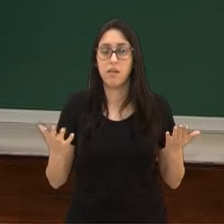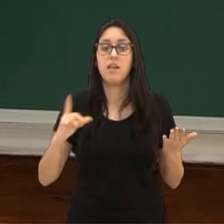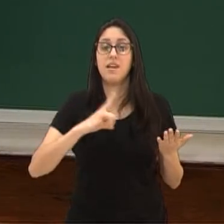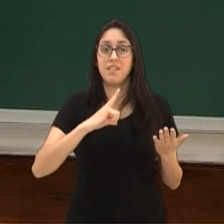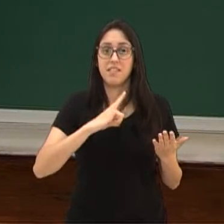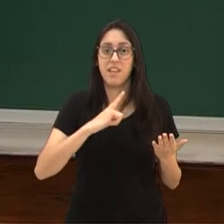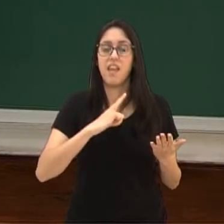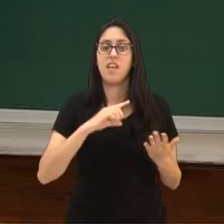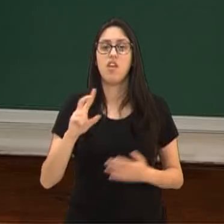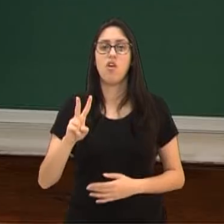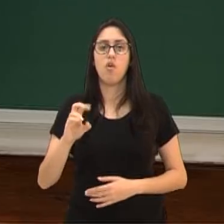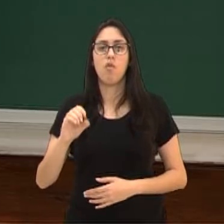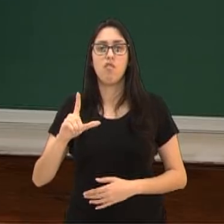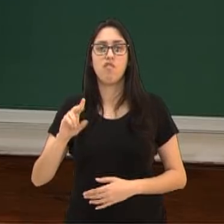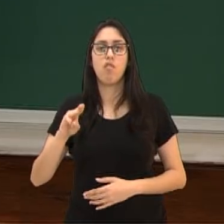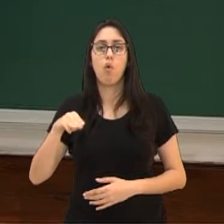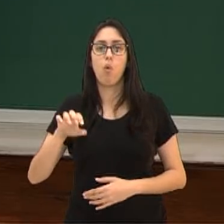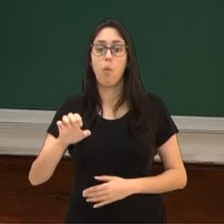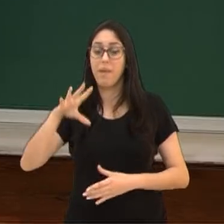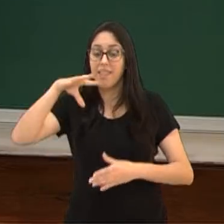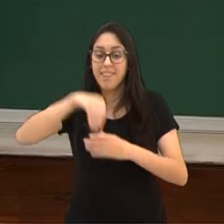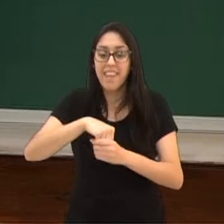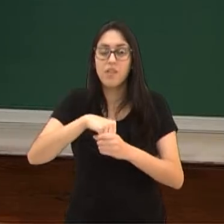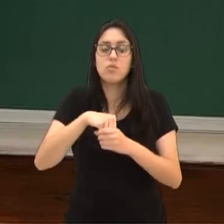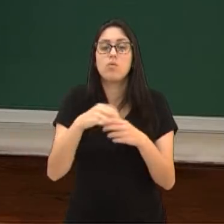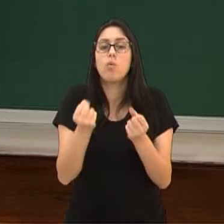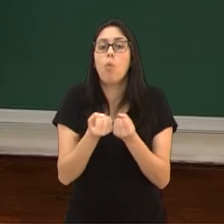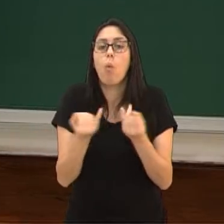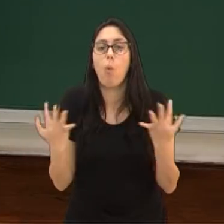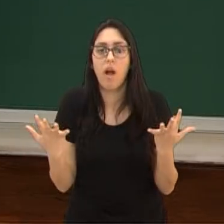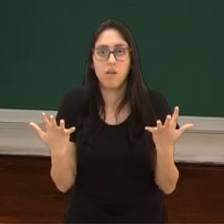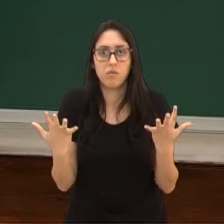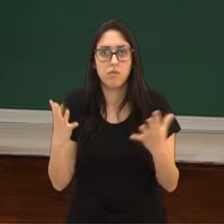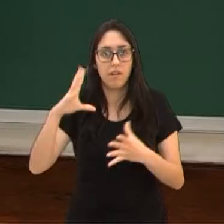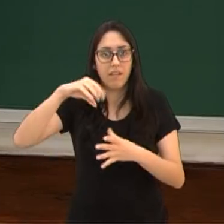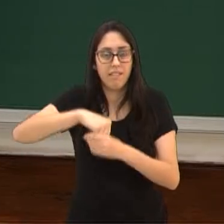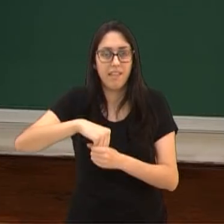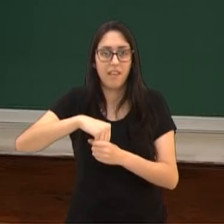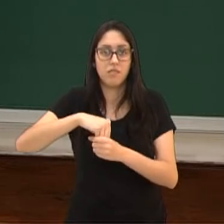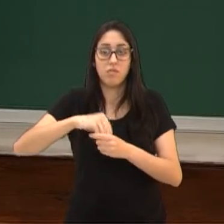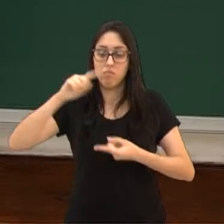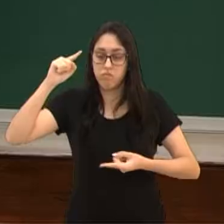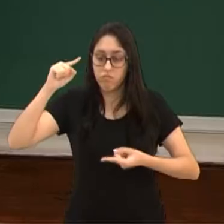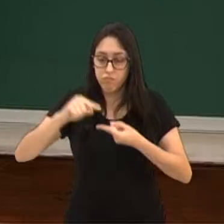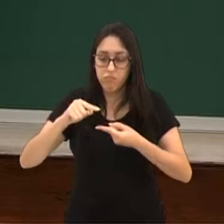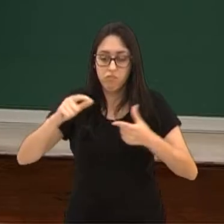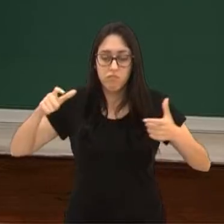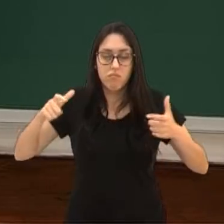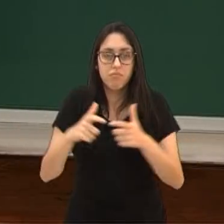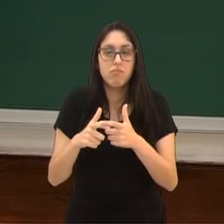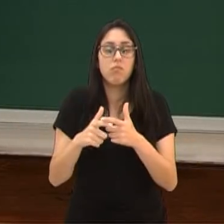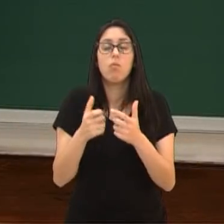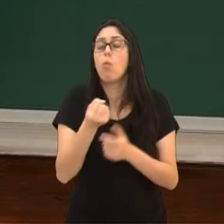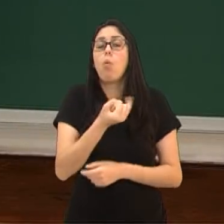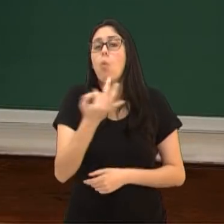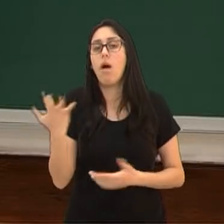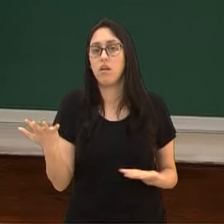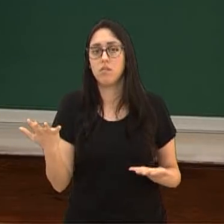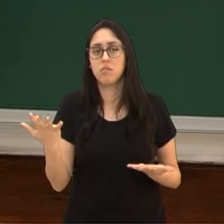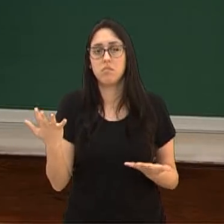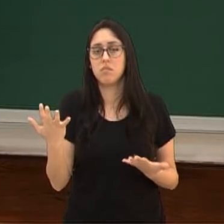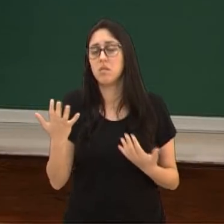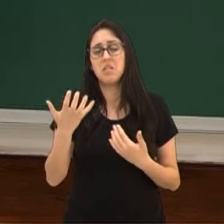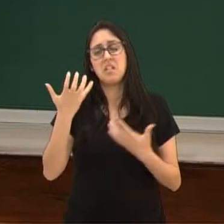volume, ok? Volume é o quanto cabe dentro. Quanto teve o seu volume reduzido? Então, ele não quer saber nem